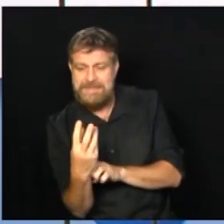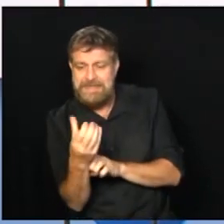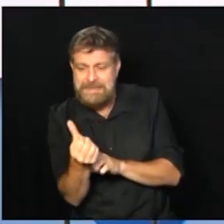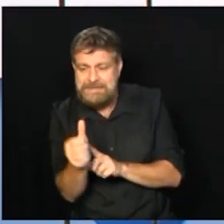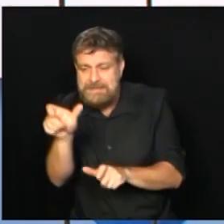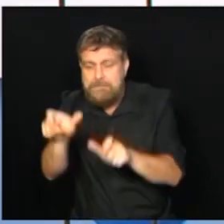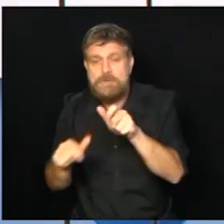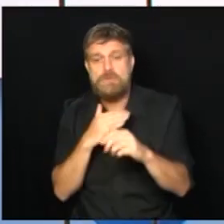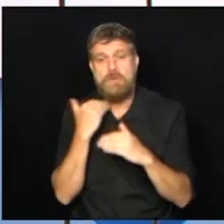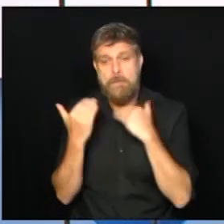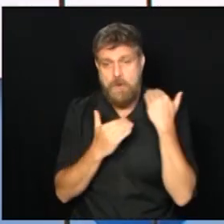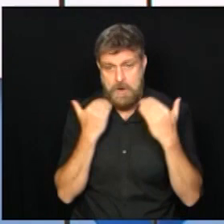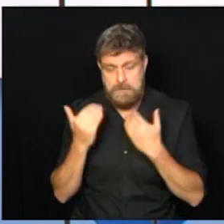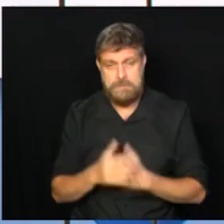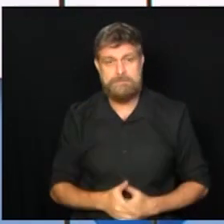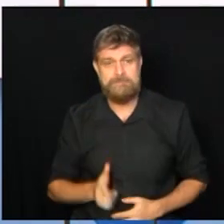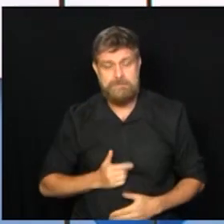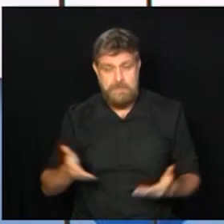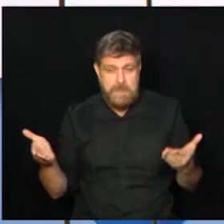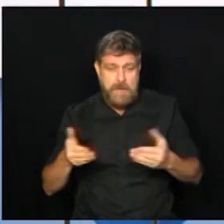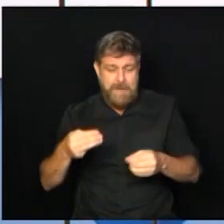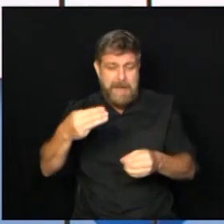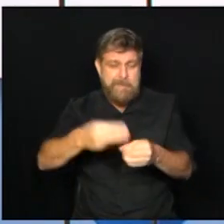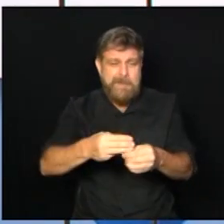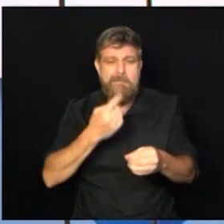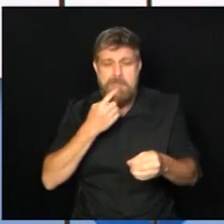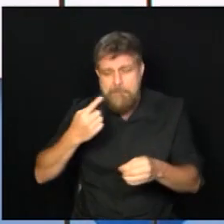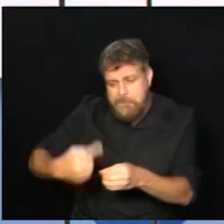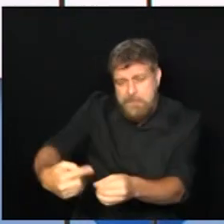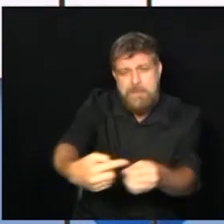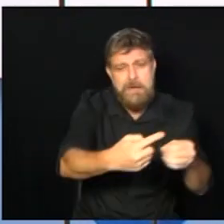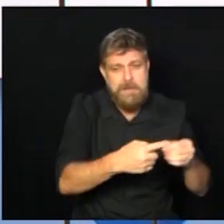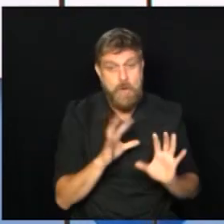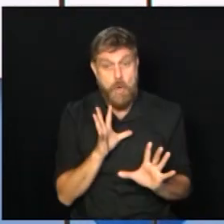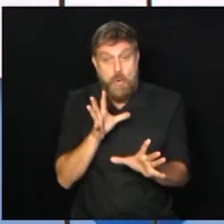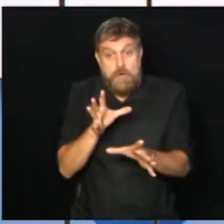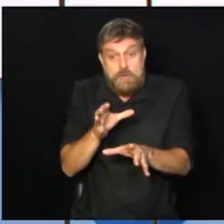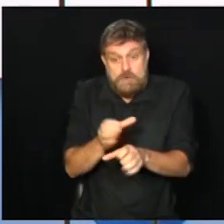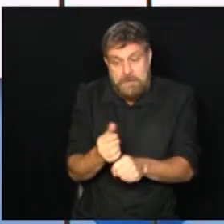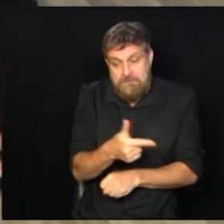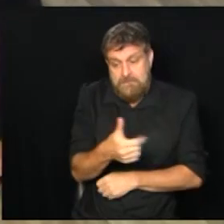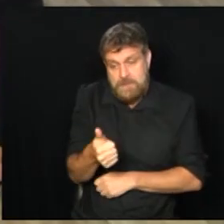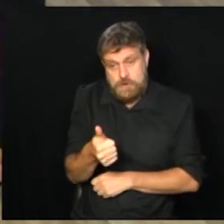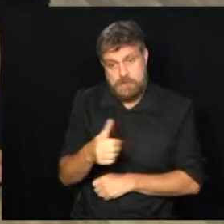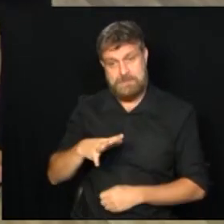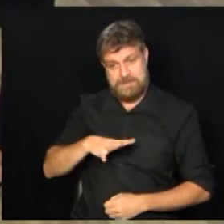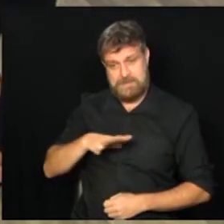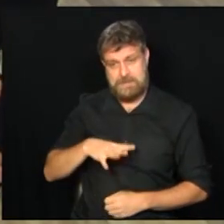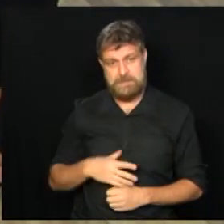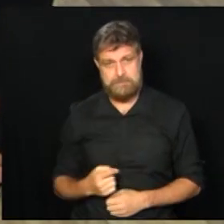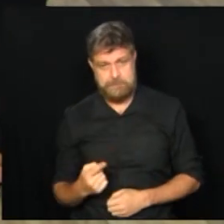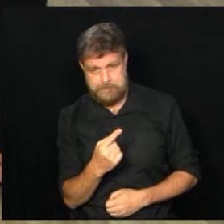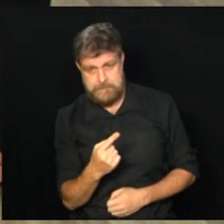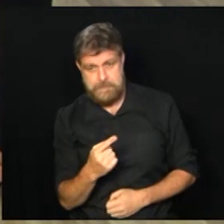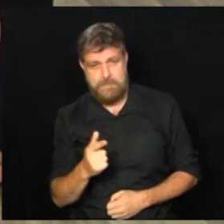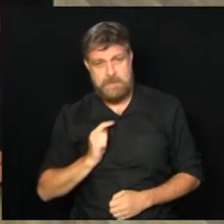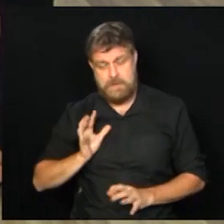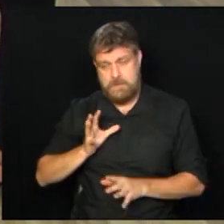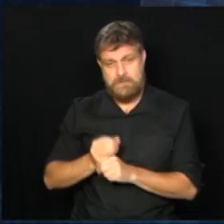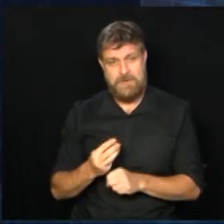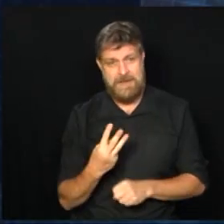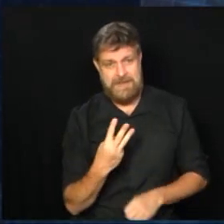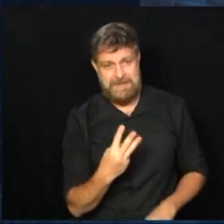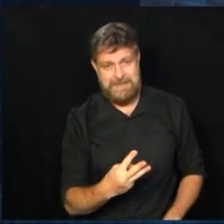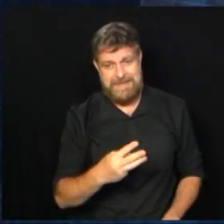145.836 óbitos. Agora nós vamos falar da região metropolitana de Campinas, que compreende 21 municípios. Aqui na RMC